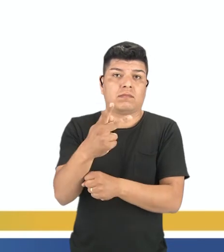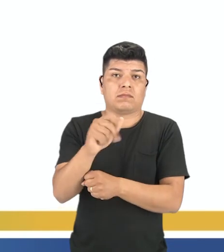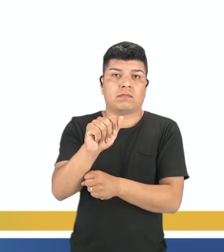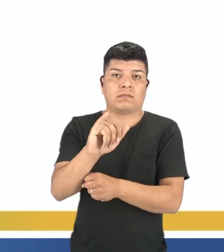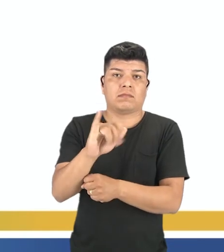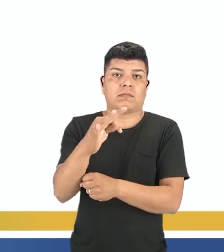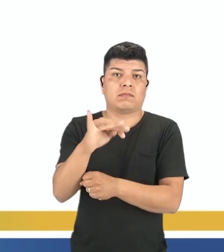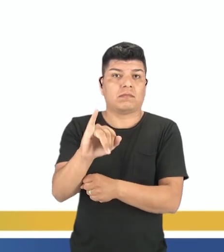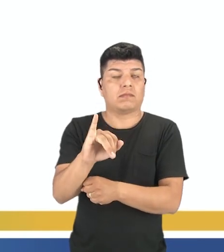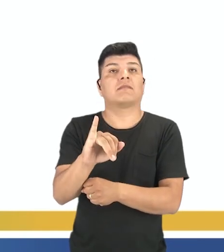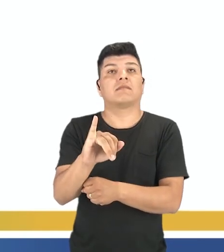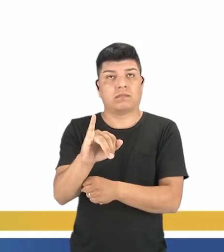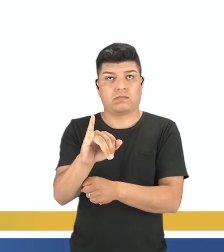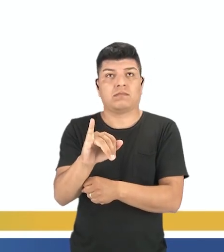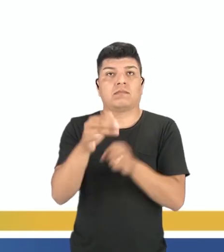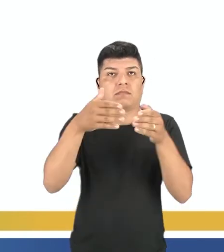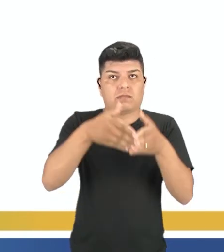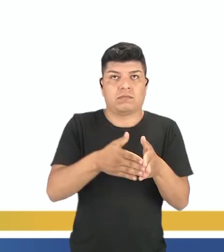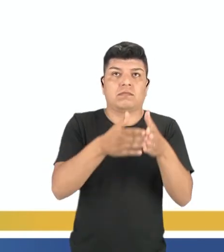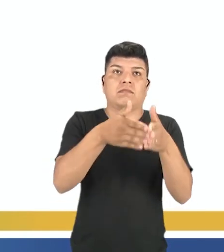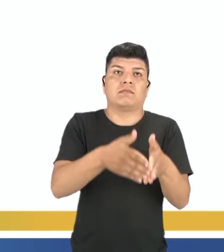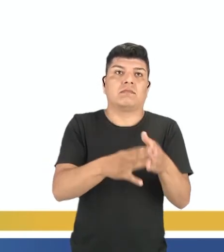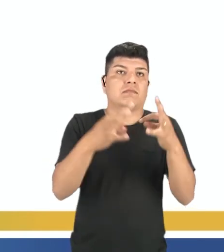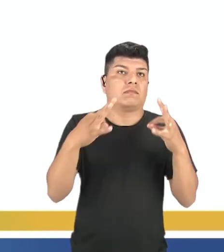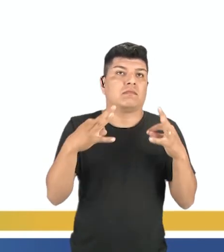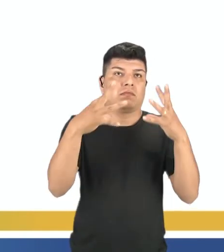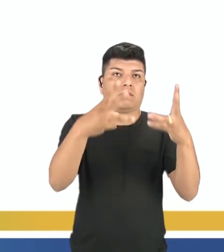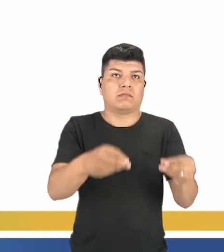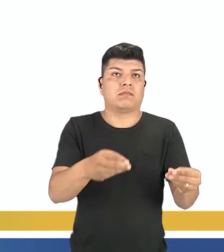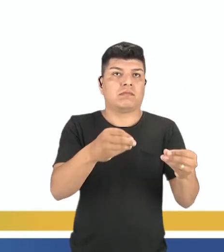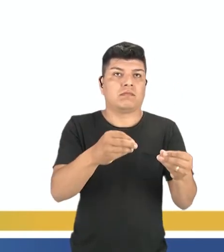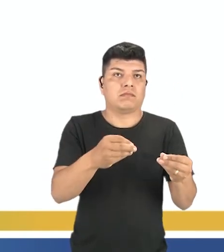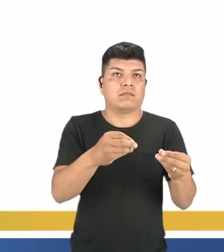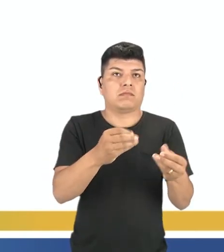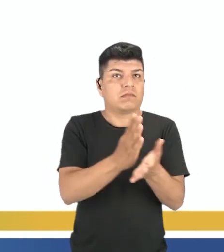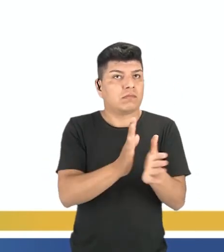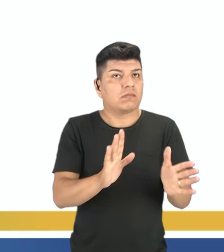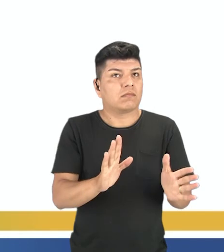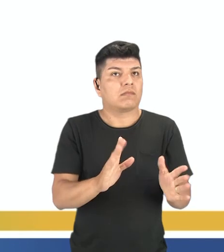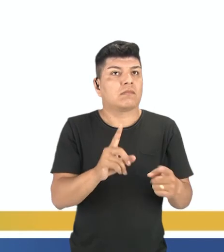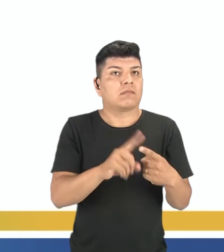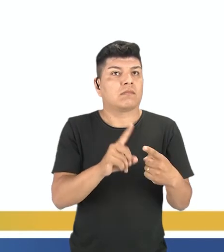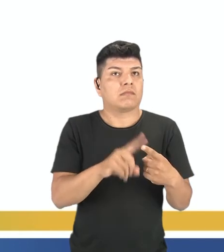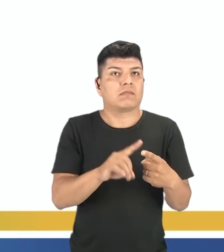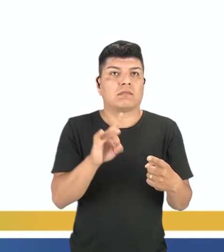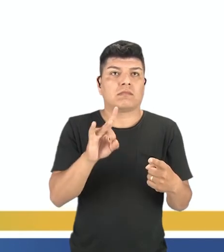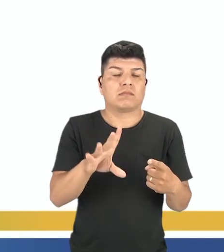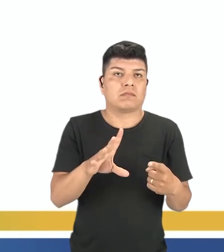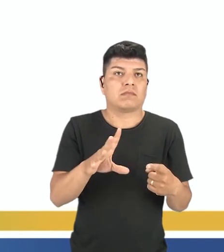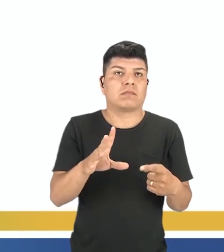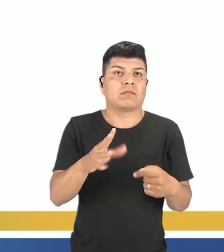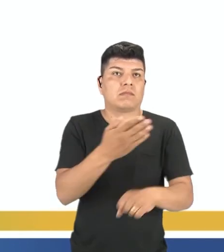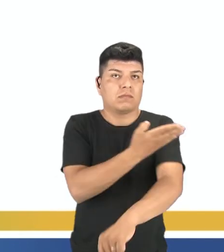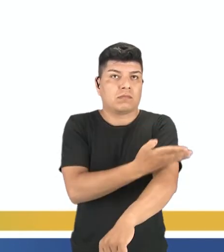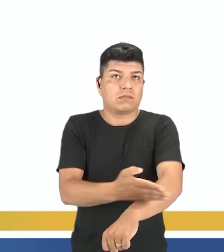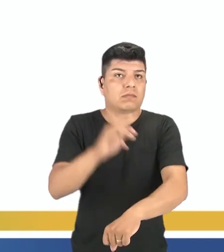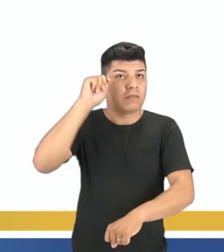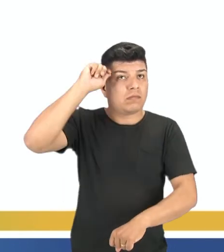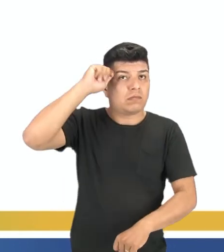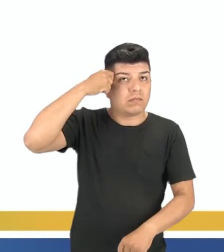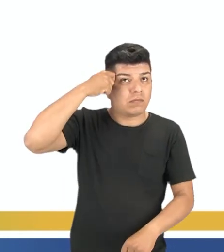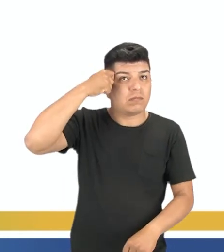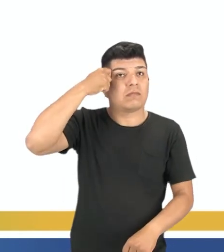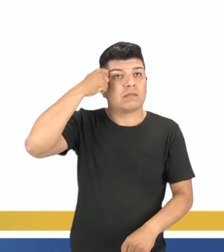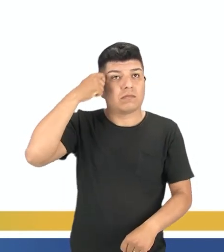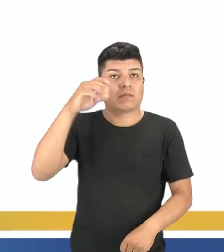texto: marinheiros e caiados, todos devem se acabar, porque só pardos e pretos o país hão de